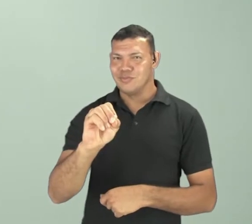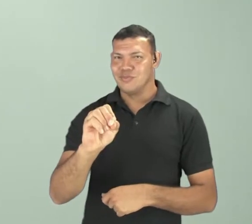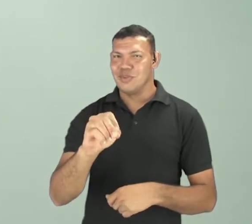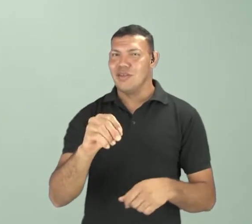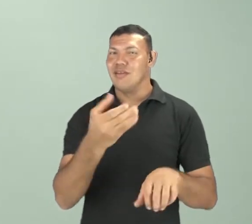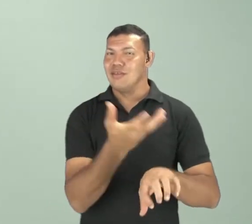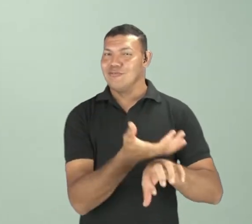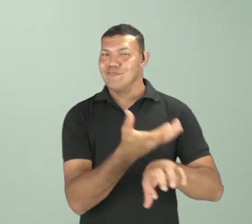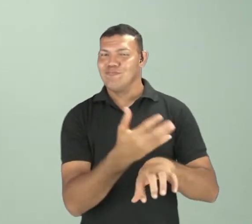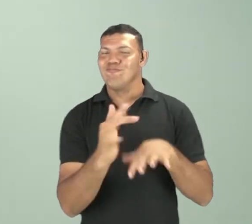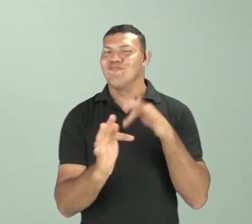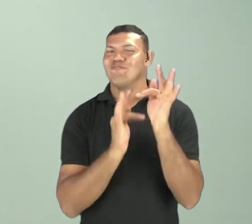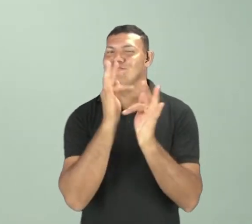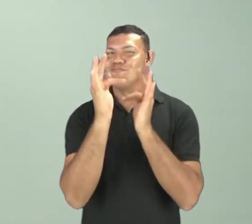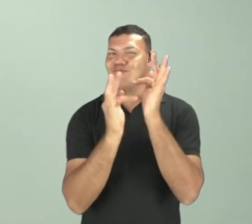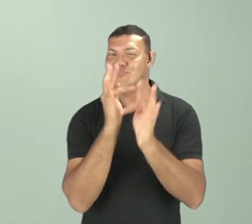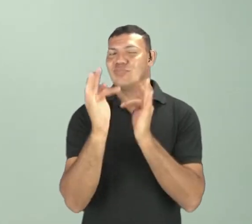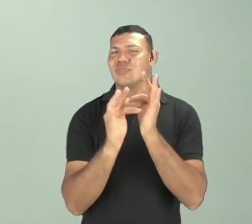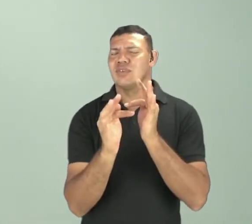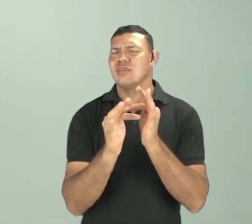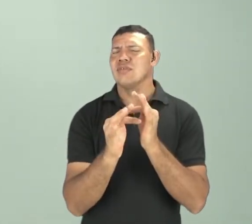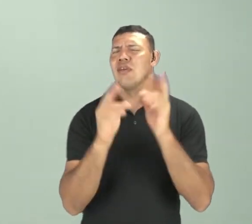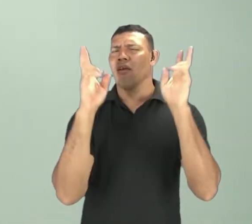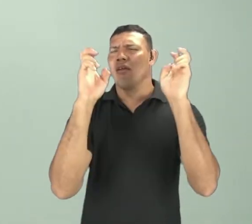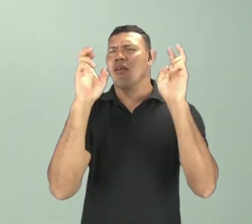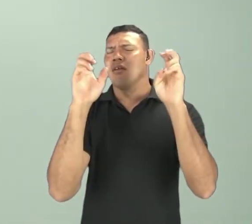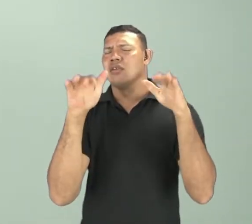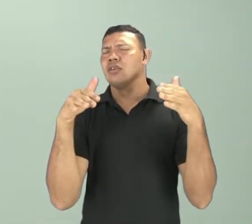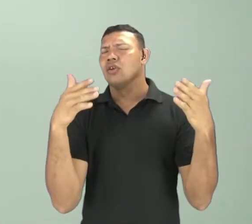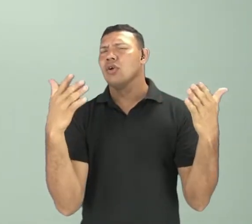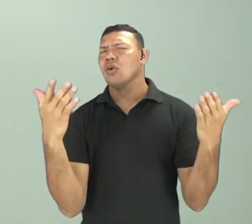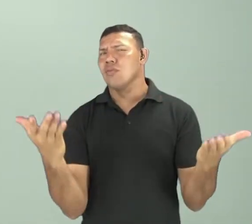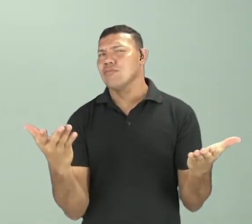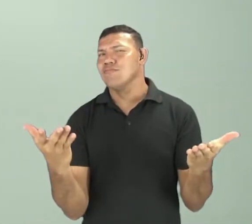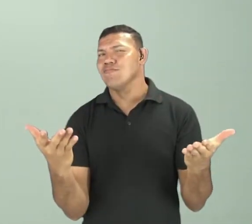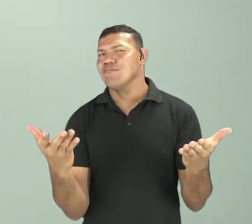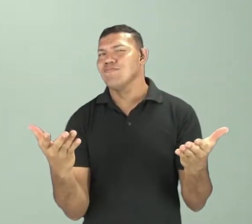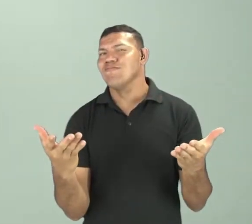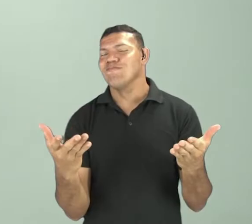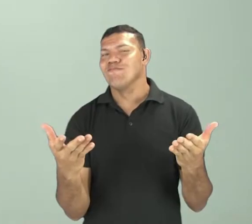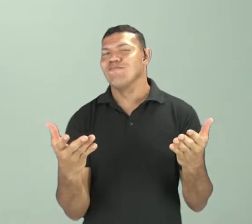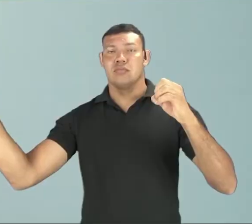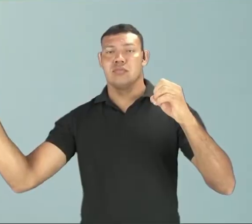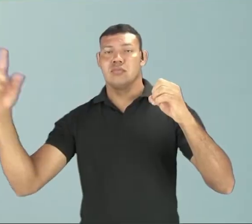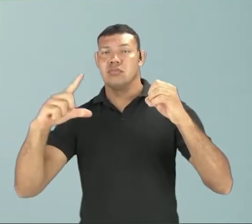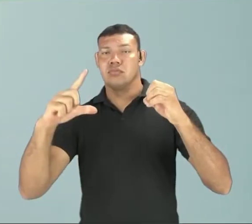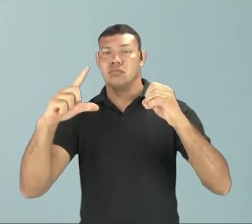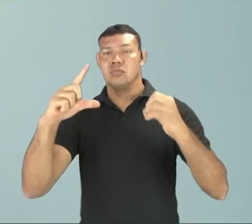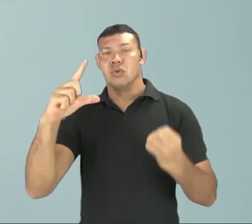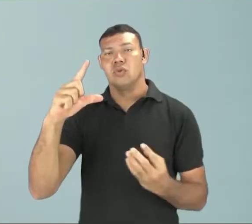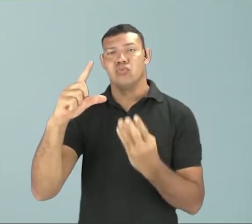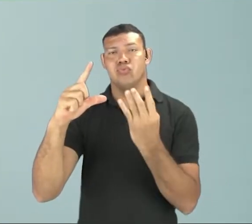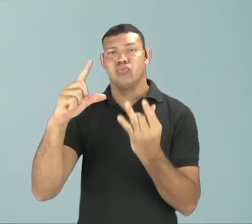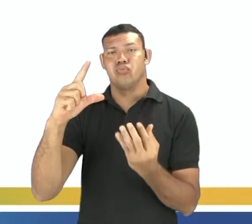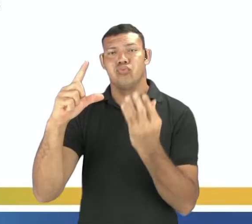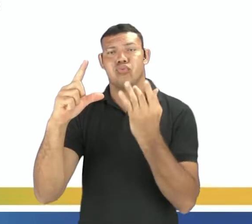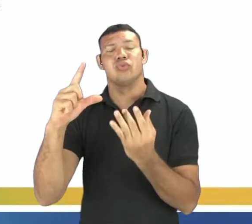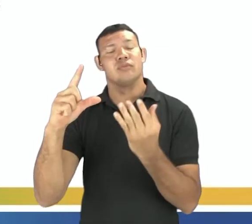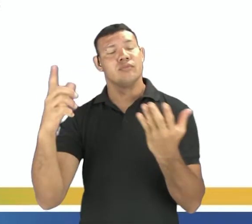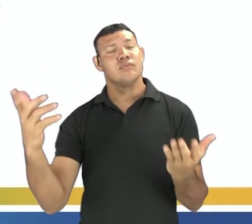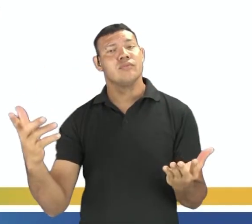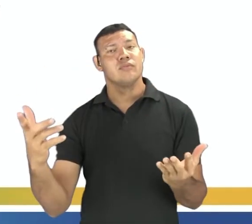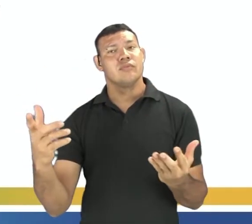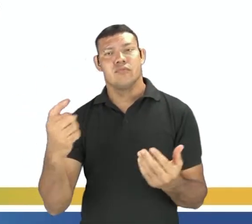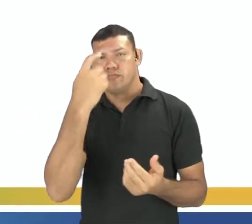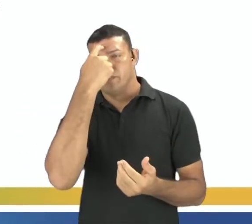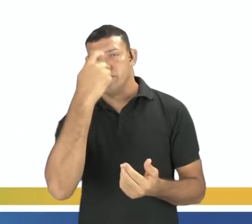para vocês uma aula sobre o efeito estufa e o aquecimento global, ok? E aí eu quero que vocês confiram aqui comigo